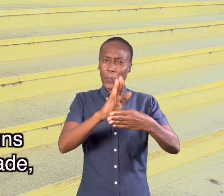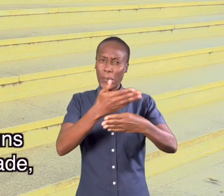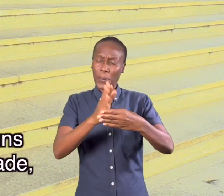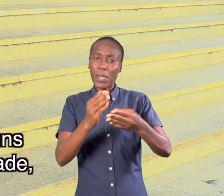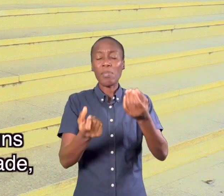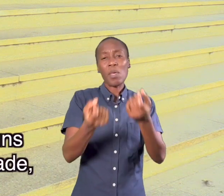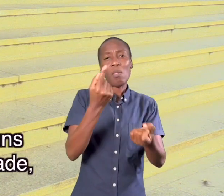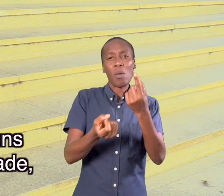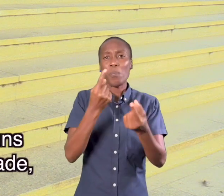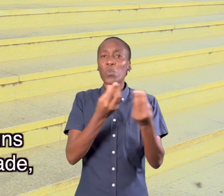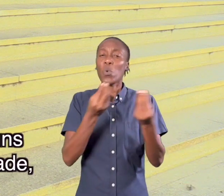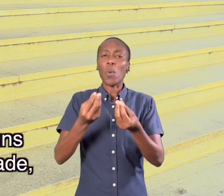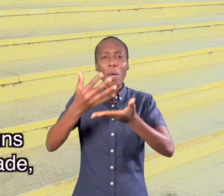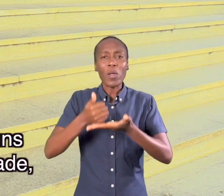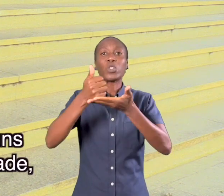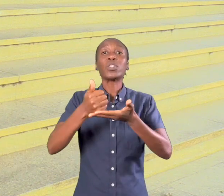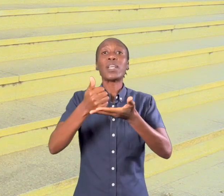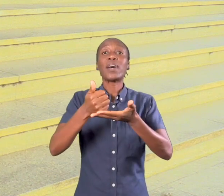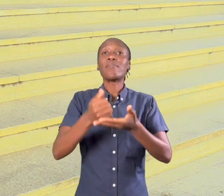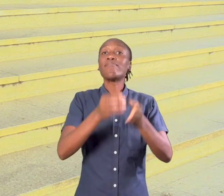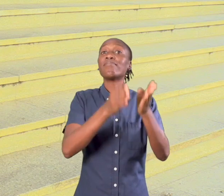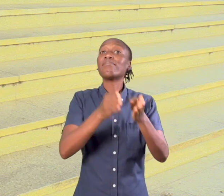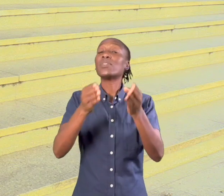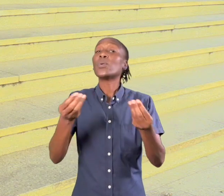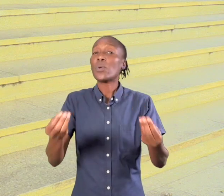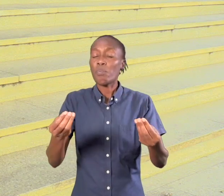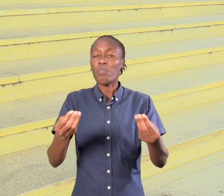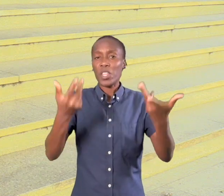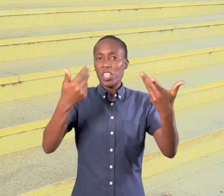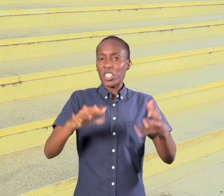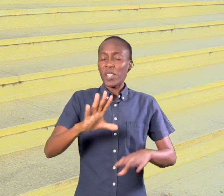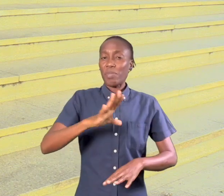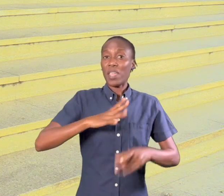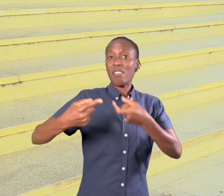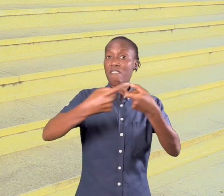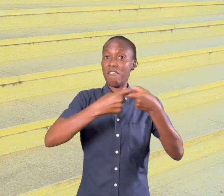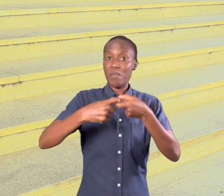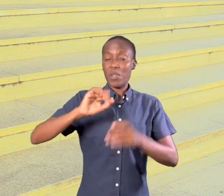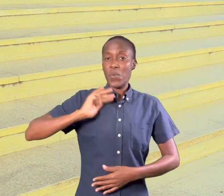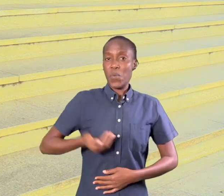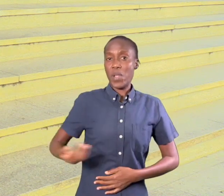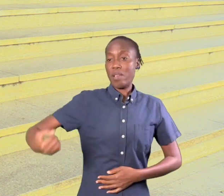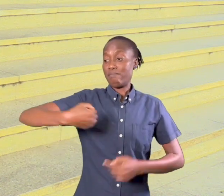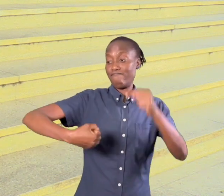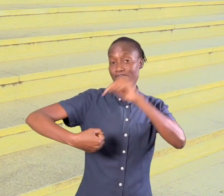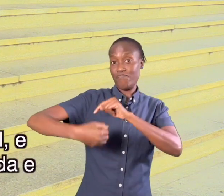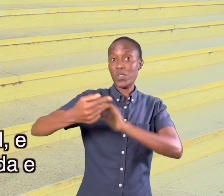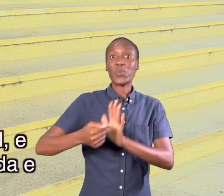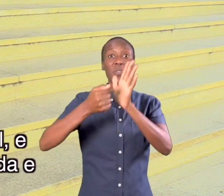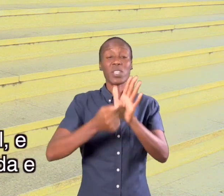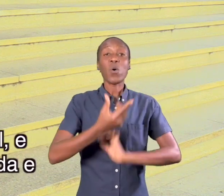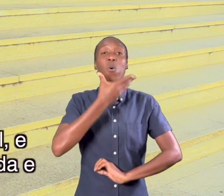algumas revisões de alguns aspectos de critérios de elegibilidade, porque, como muito bem fez referência, há famílias, encontramos uma mulher, por